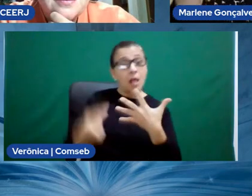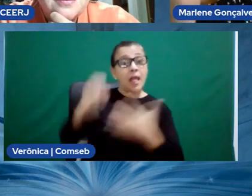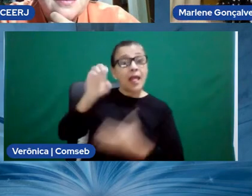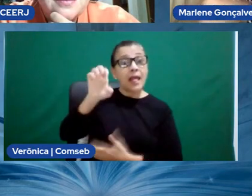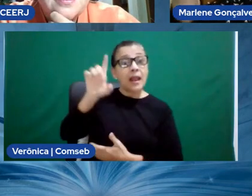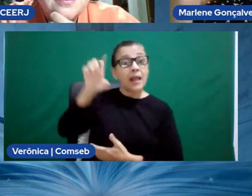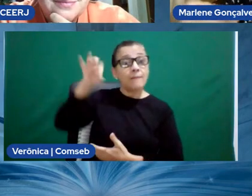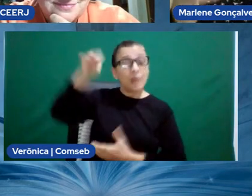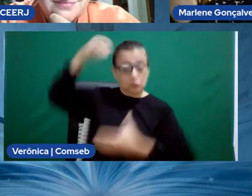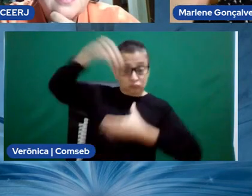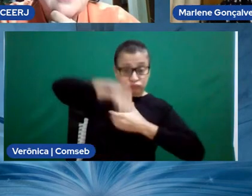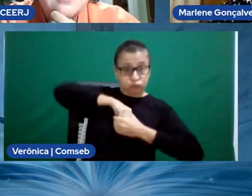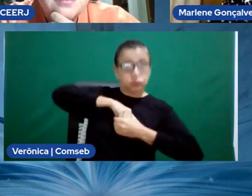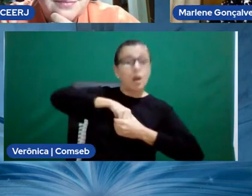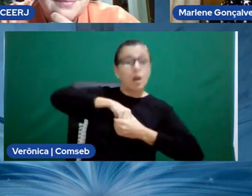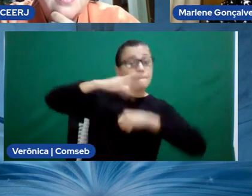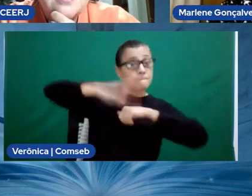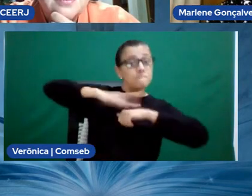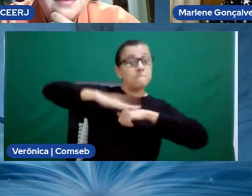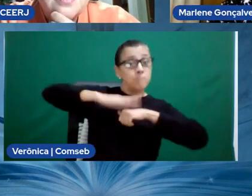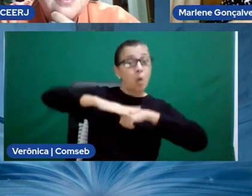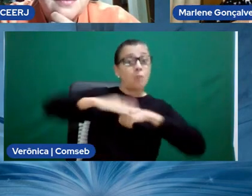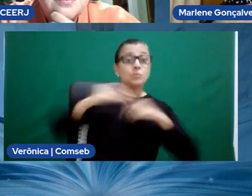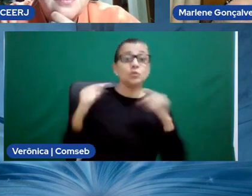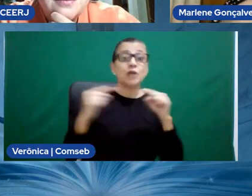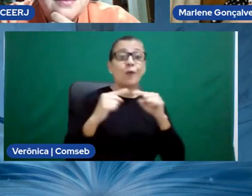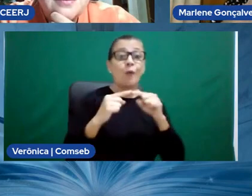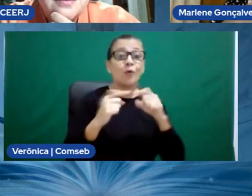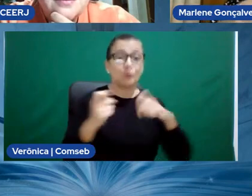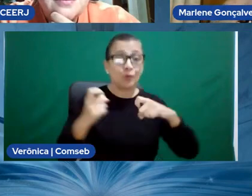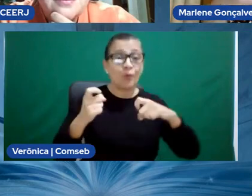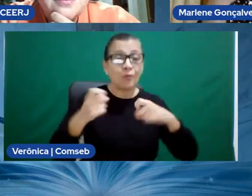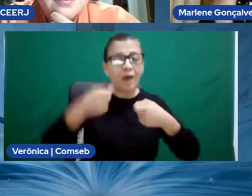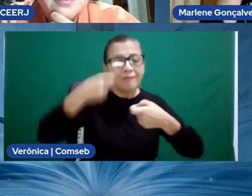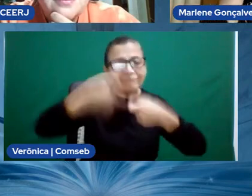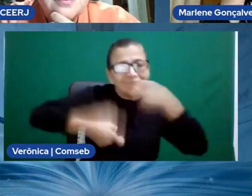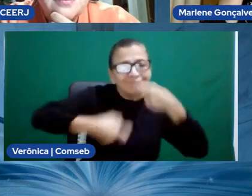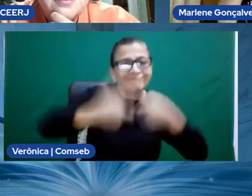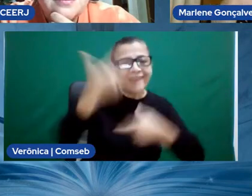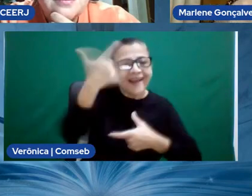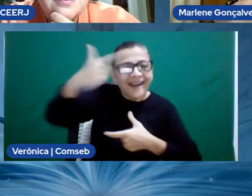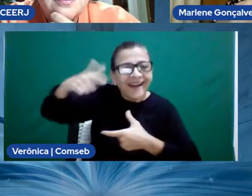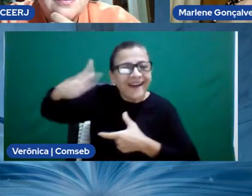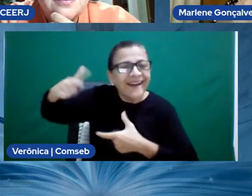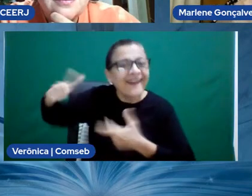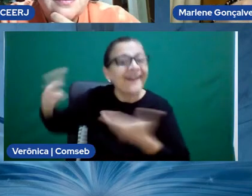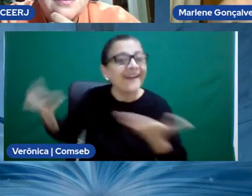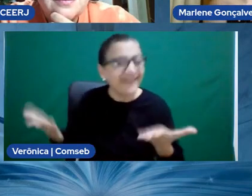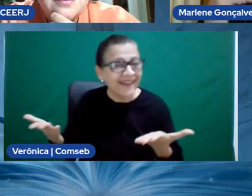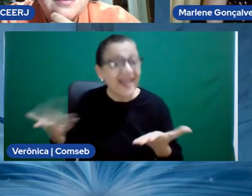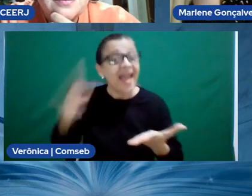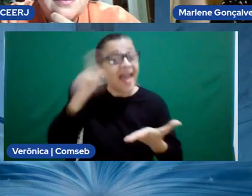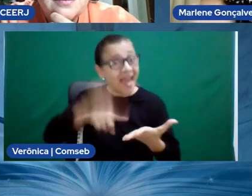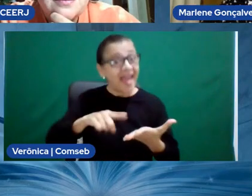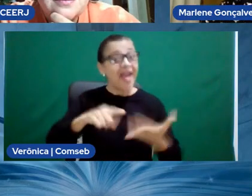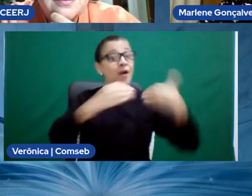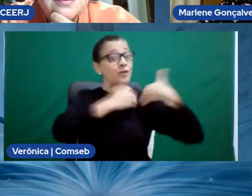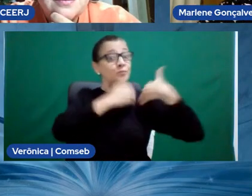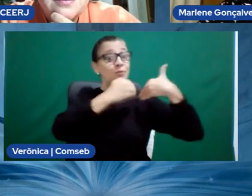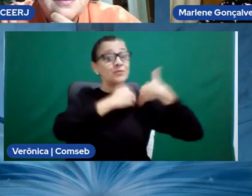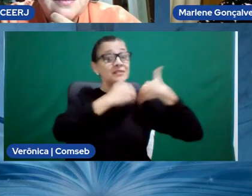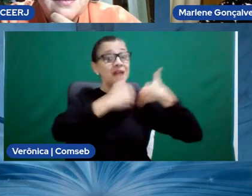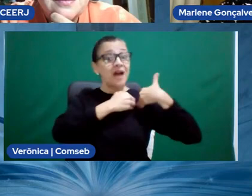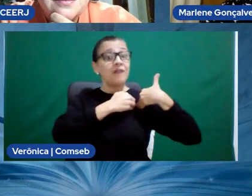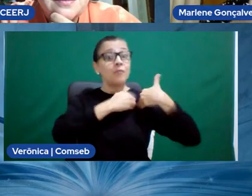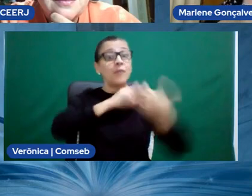para transmitir segundo as leis da reprodução. A gente sabe hoje que a reprodução sexual é um grande responsável pela diversidade